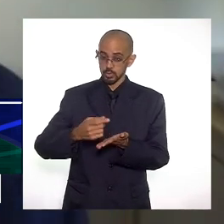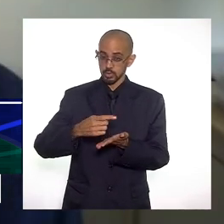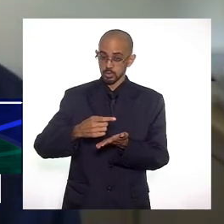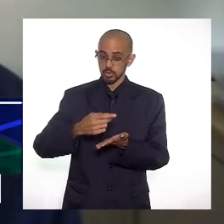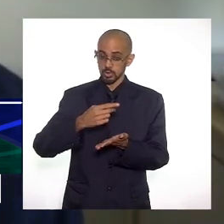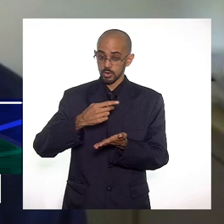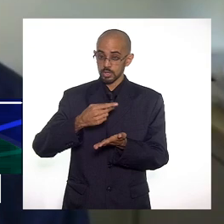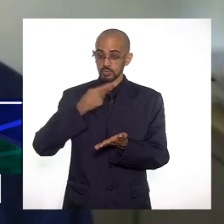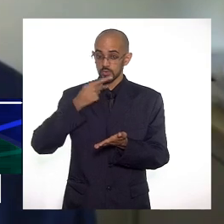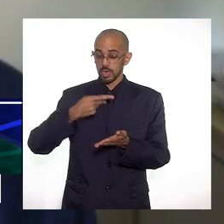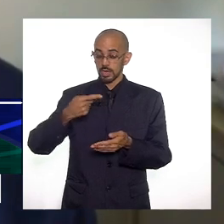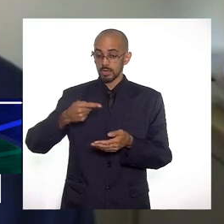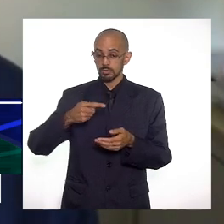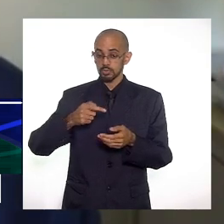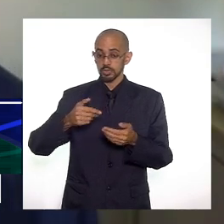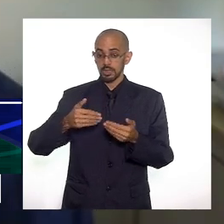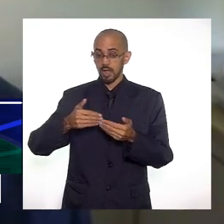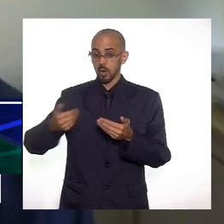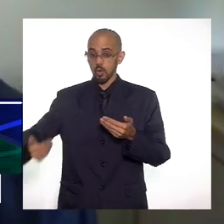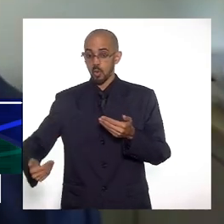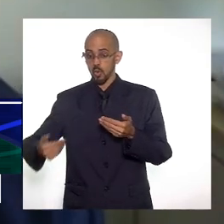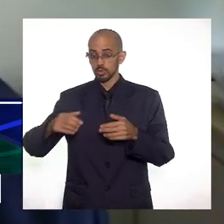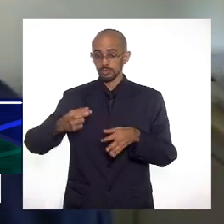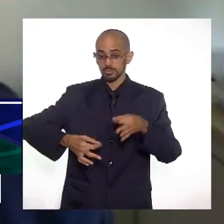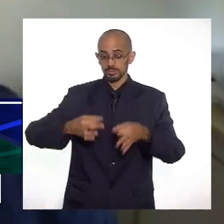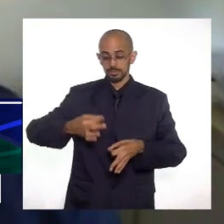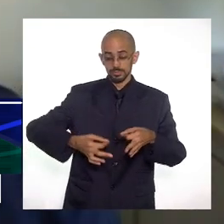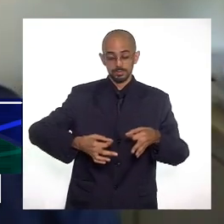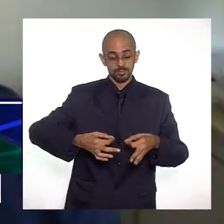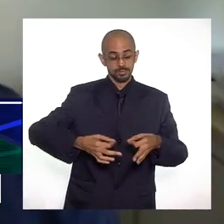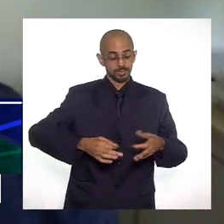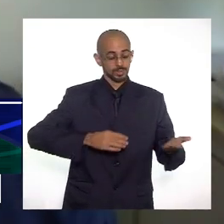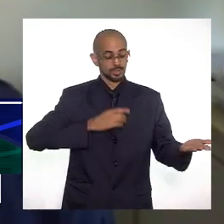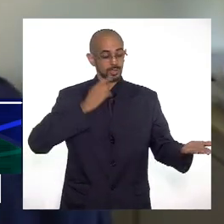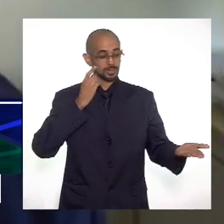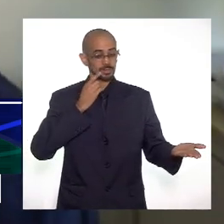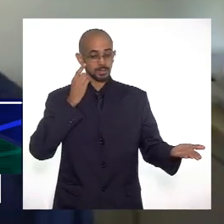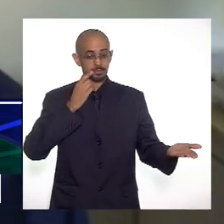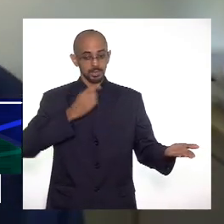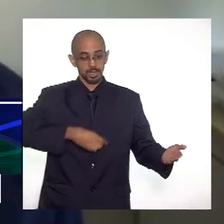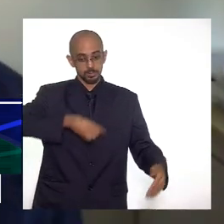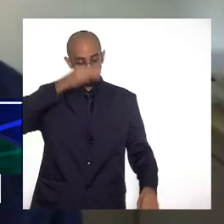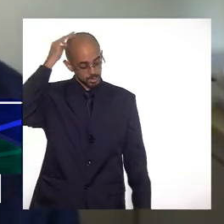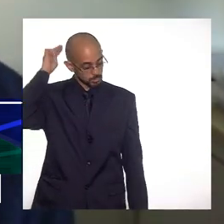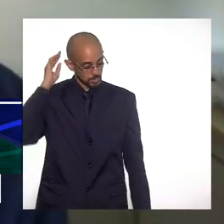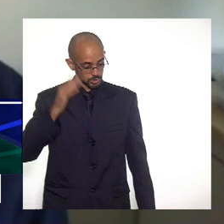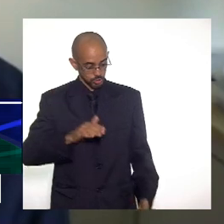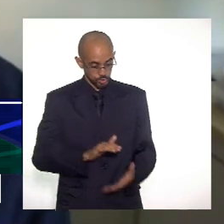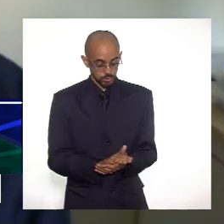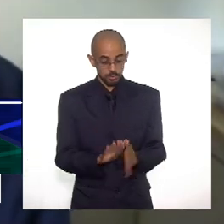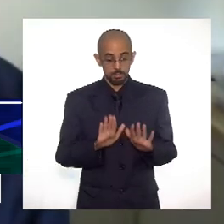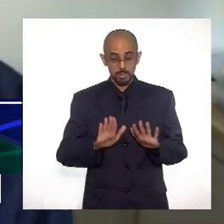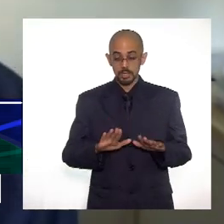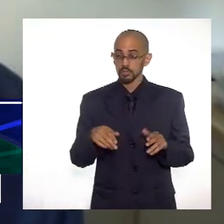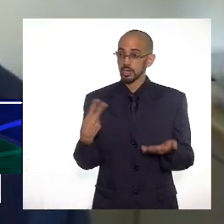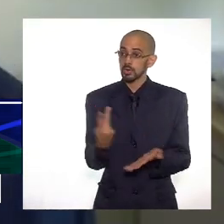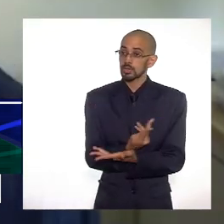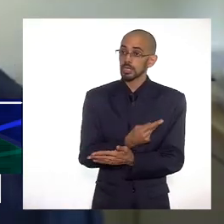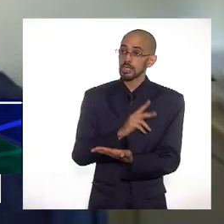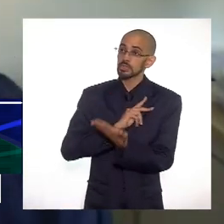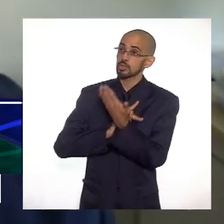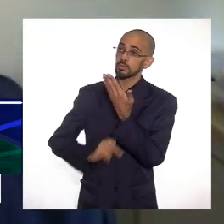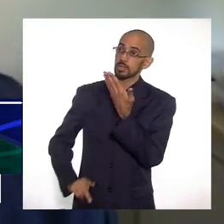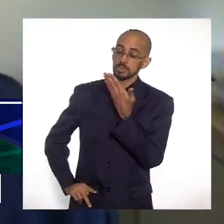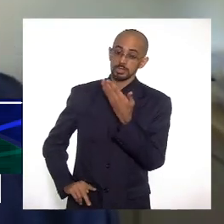antijuridicidade pelo nobre parlamentar Márcio Pacheco, presidente da CCJ. Ocorre, senhor presidente, que